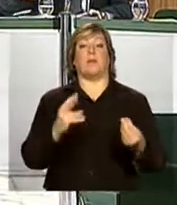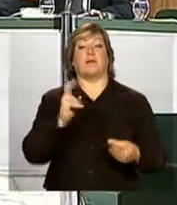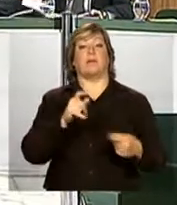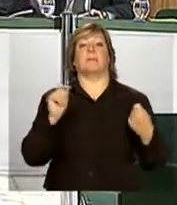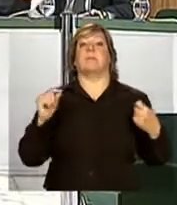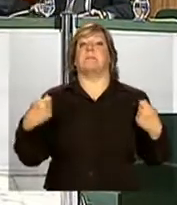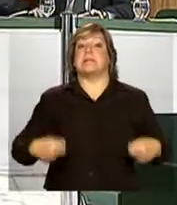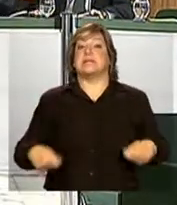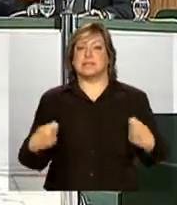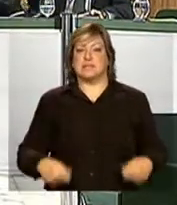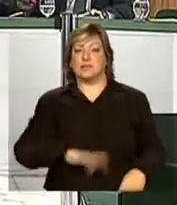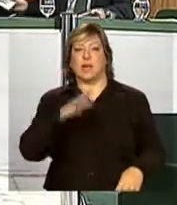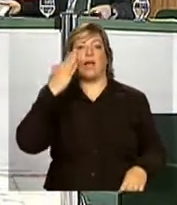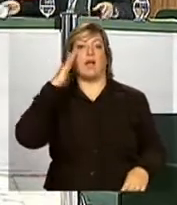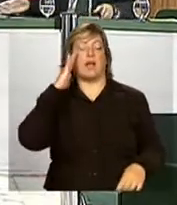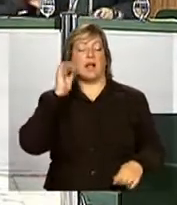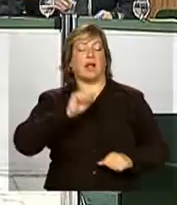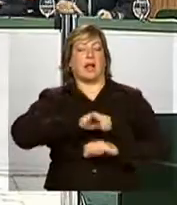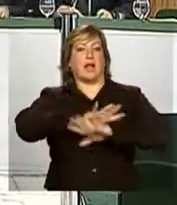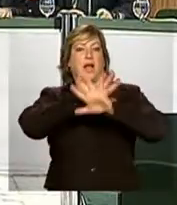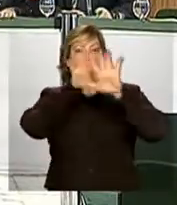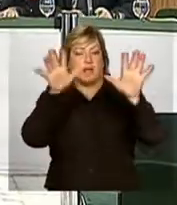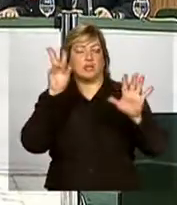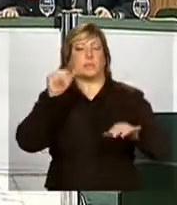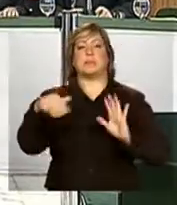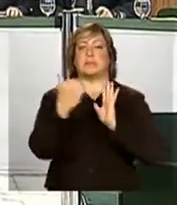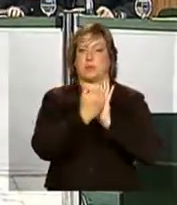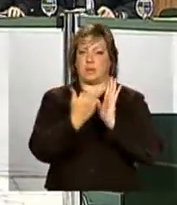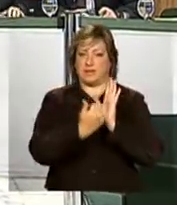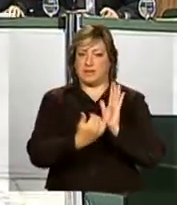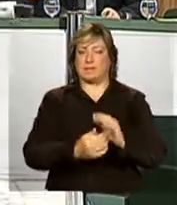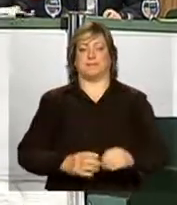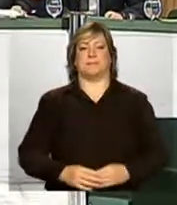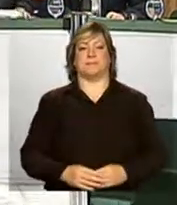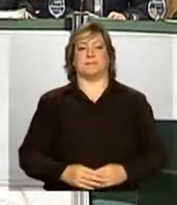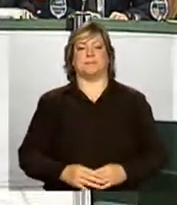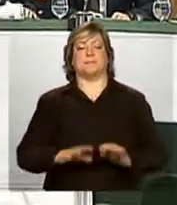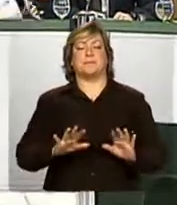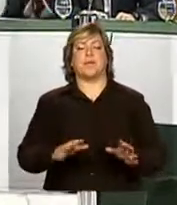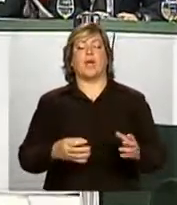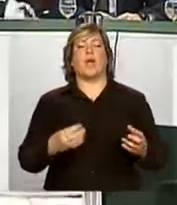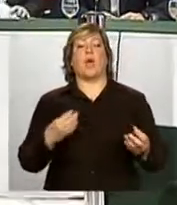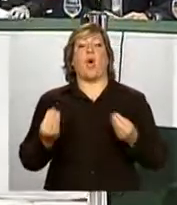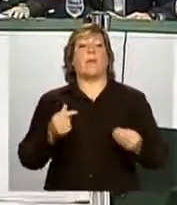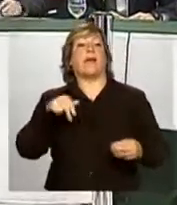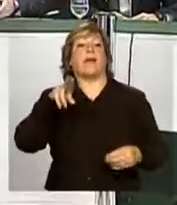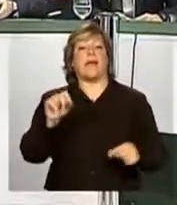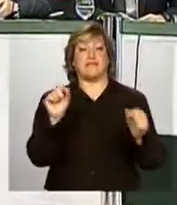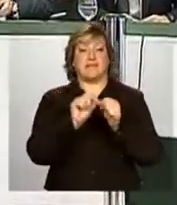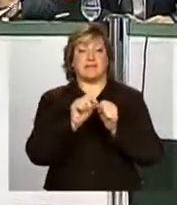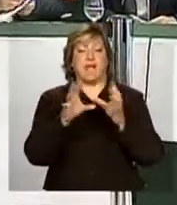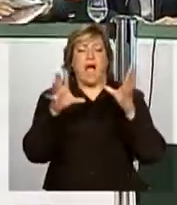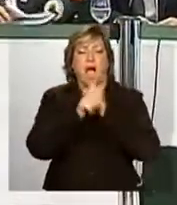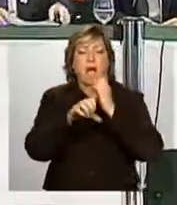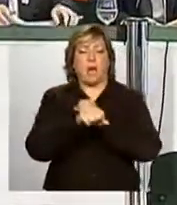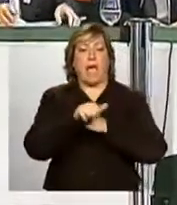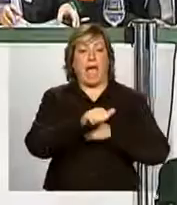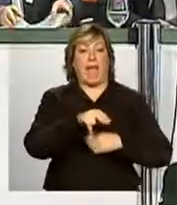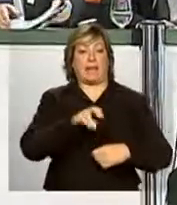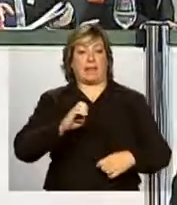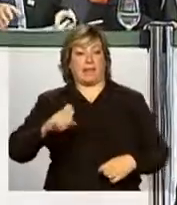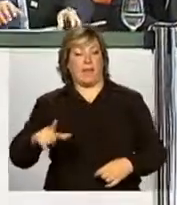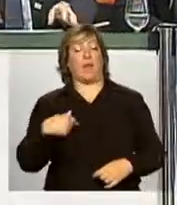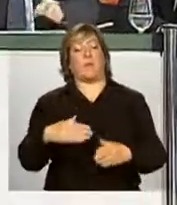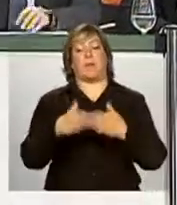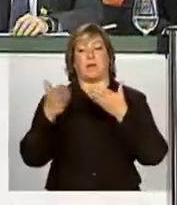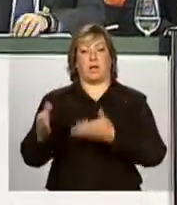necessários, a uma compreensão mais ampla deste problema. Como quem realizou os cálculos foi a ANEEL, eu peço outra vez